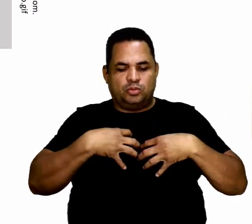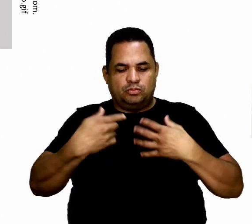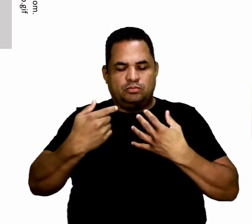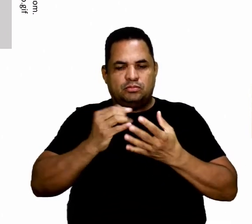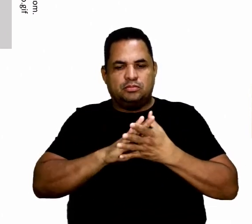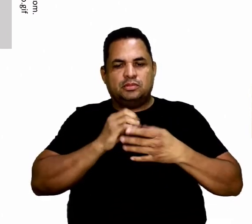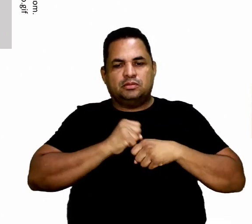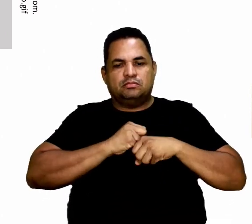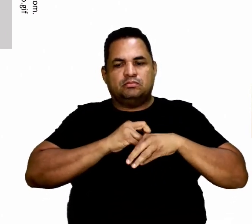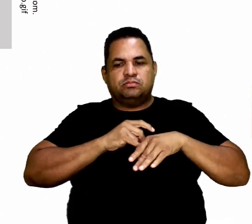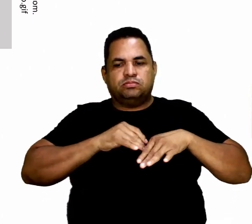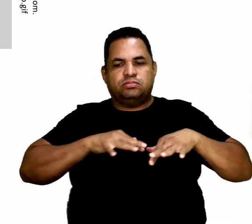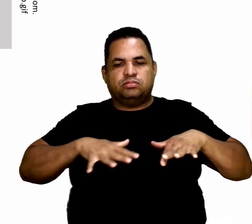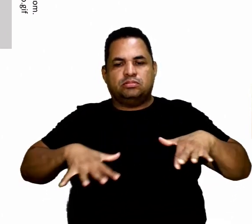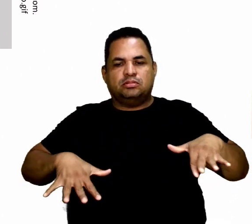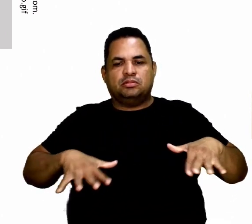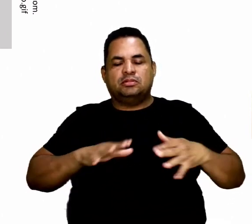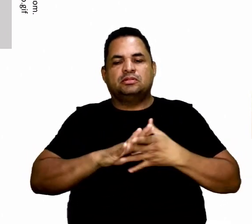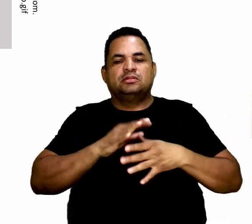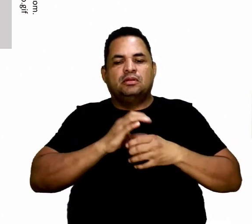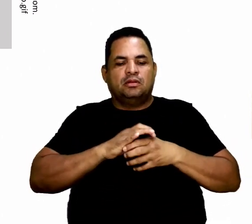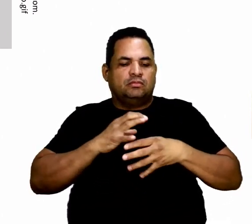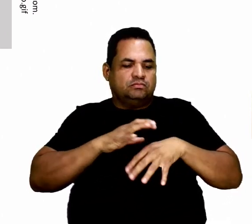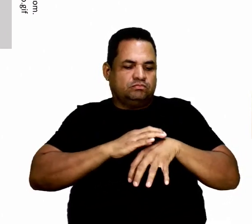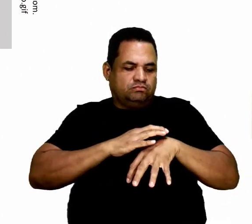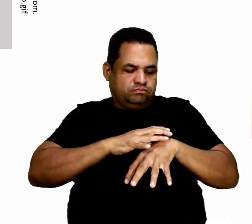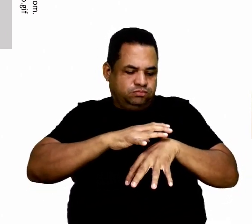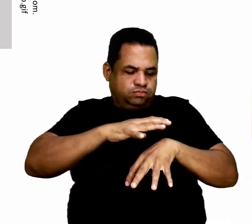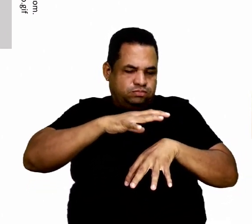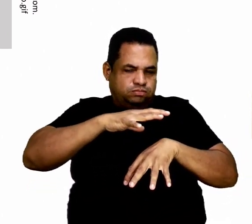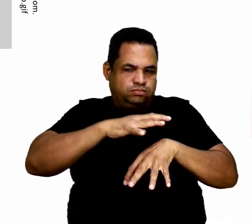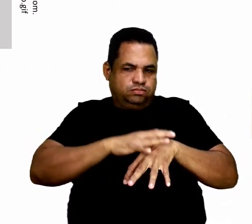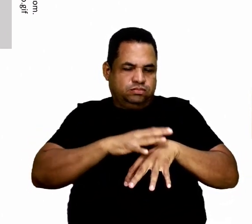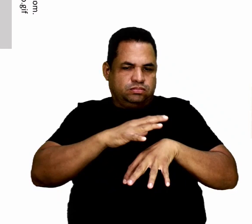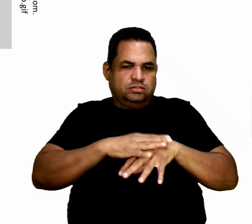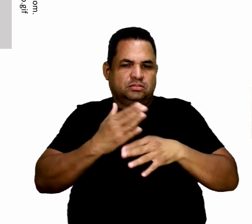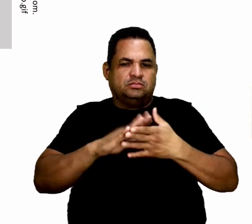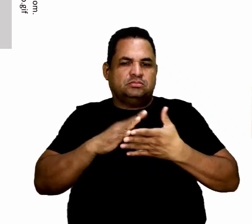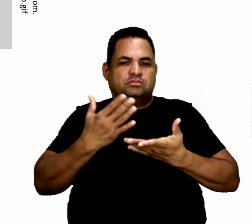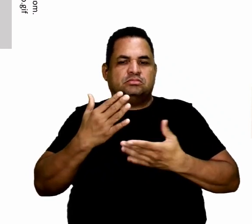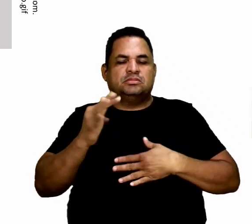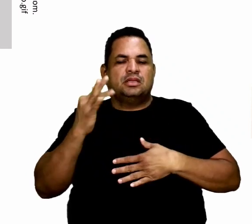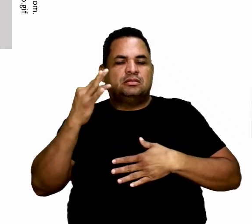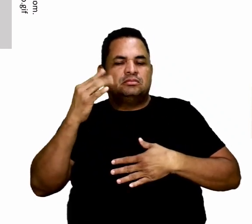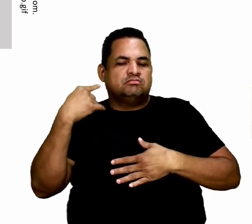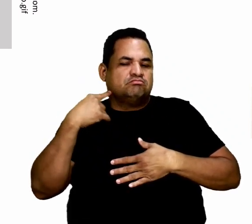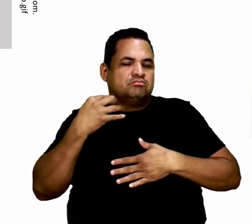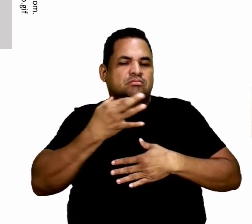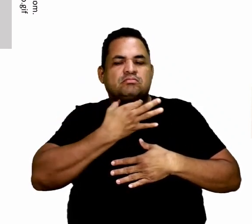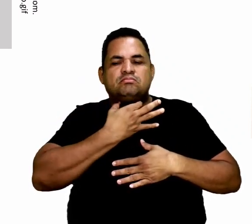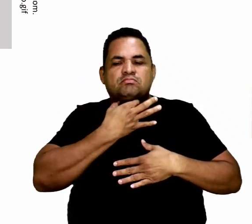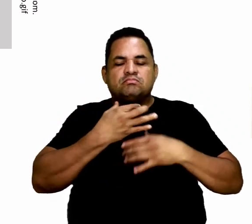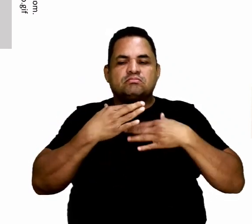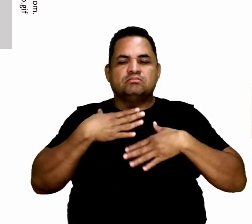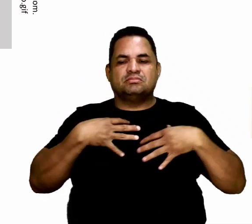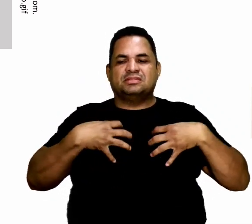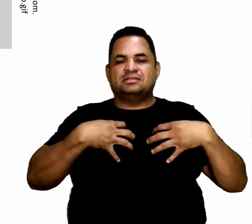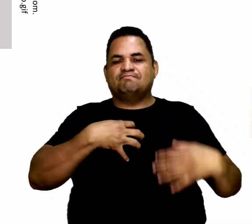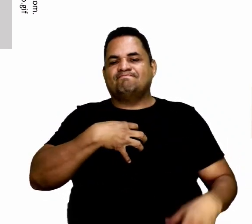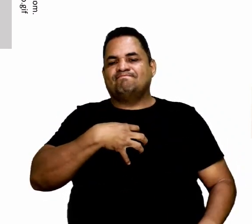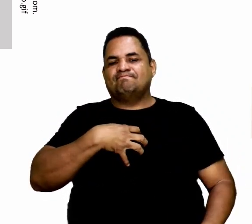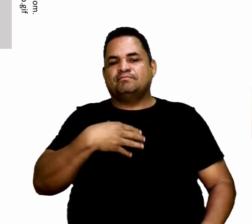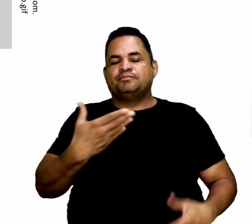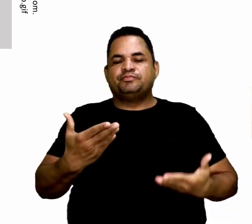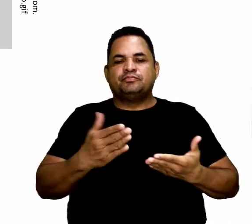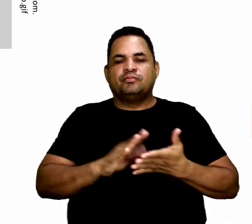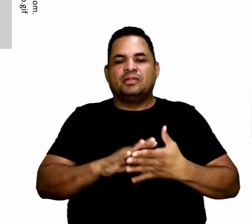multipliquem ativamente, provocando um inchaço, que são aquelas incômodas, aqueles nódulozinhos que você vai passar a mão e vai sentir. Muitas vezes até